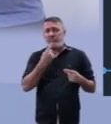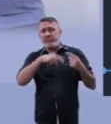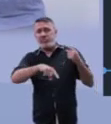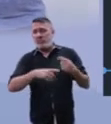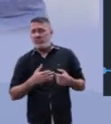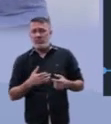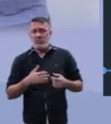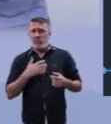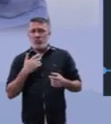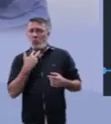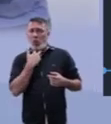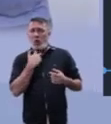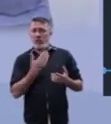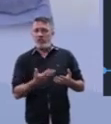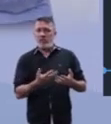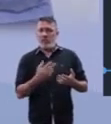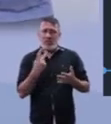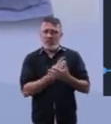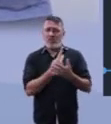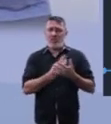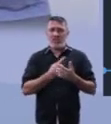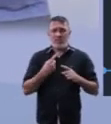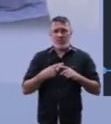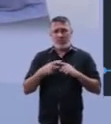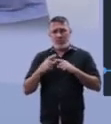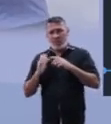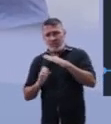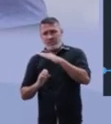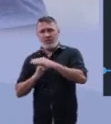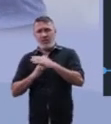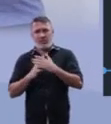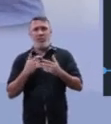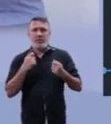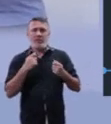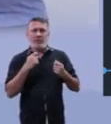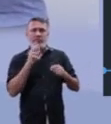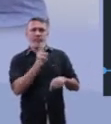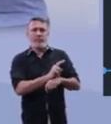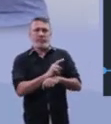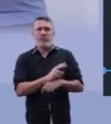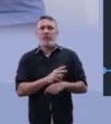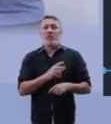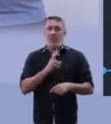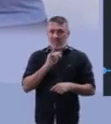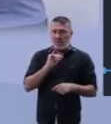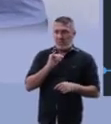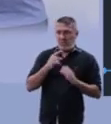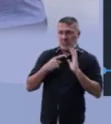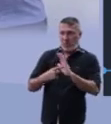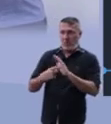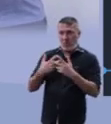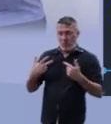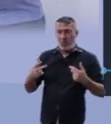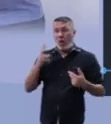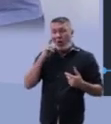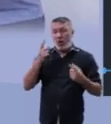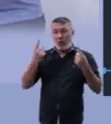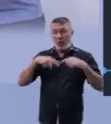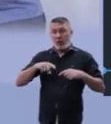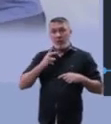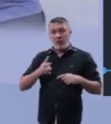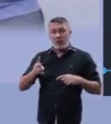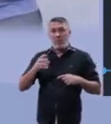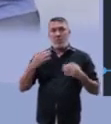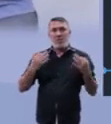É negligente, é incoerente, não pode ocorrer. É negligente porque o Estado ele precisa intervir nisso aí. Será que ele vai mostrar alguma coisa? Olha que